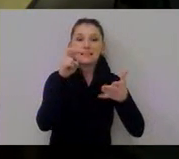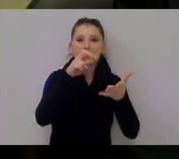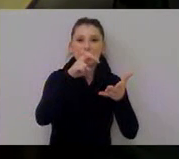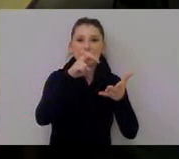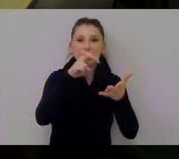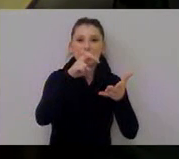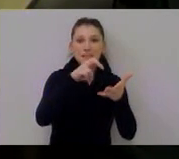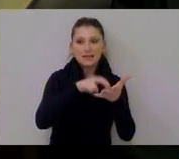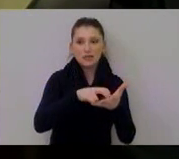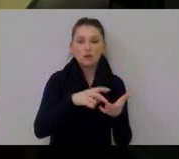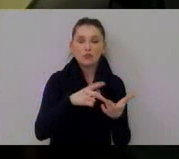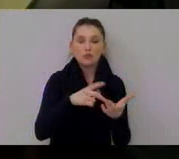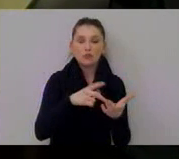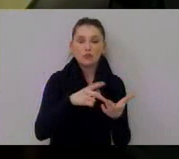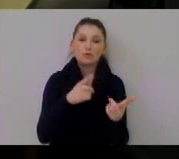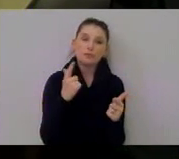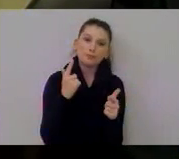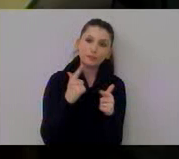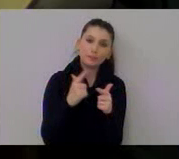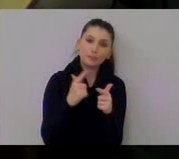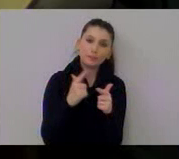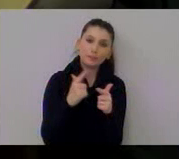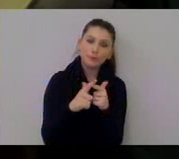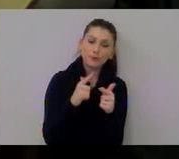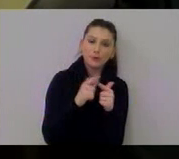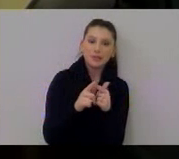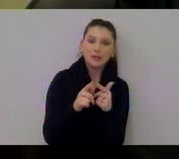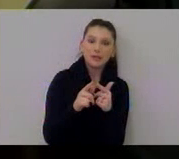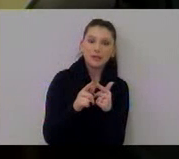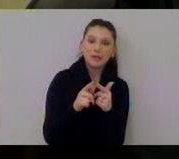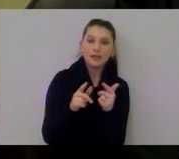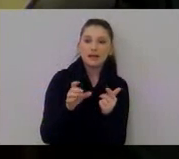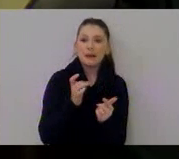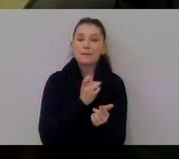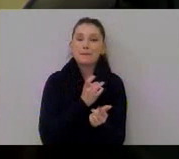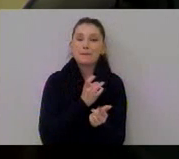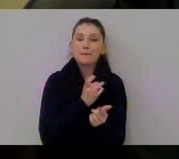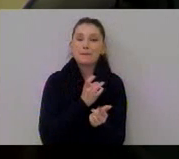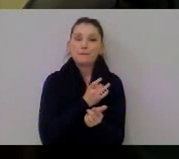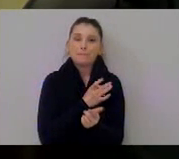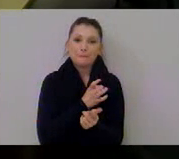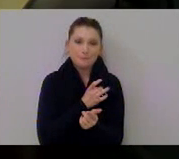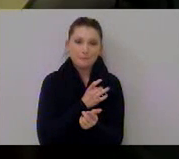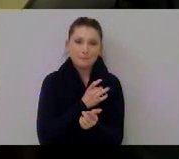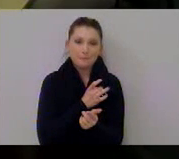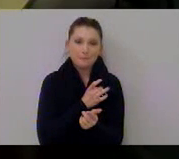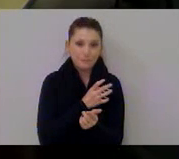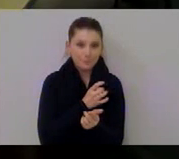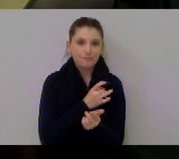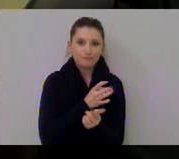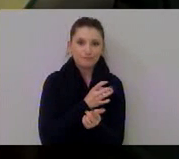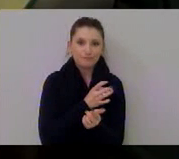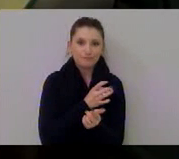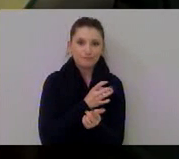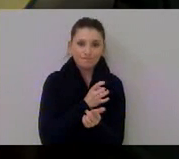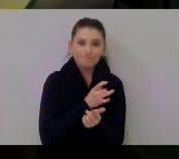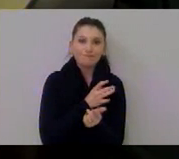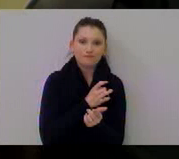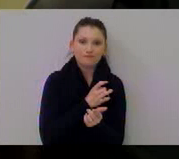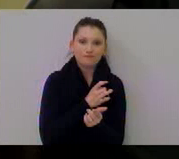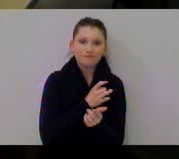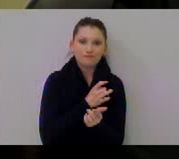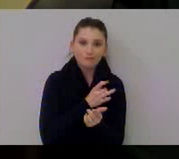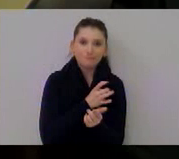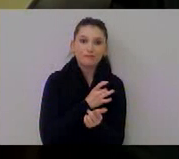se repetir a cena onde eles mesmos tiveram uma arma apontada